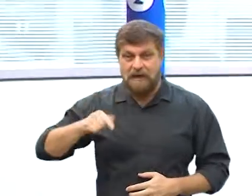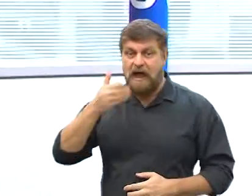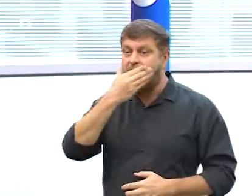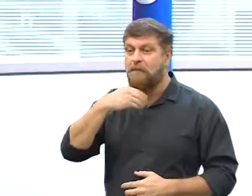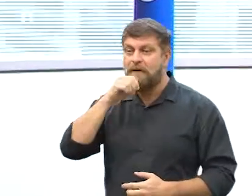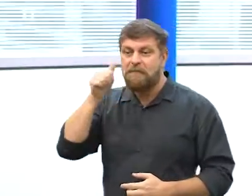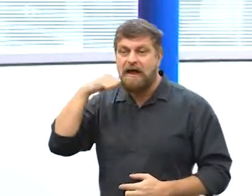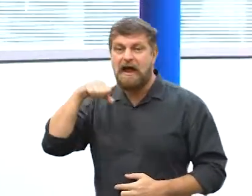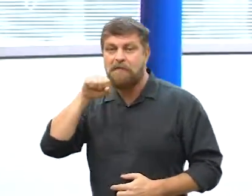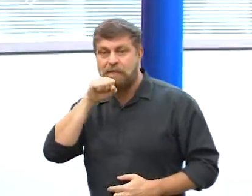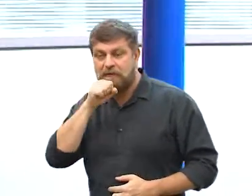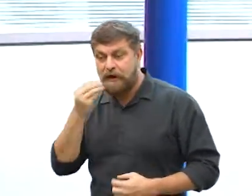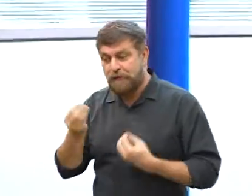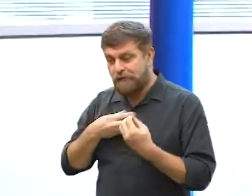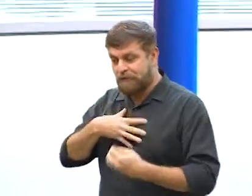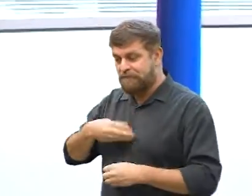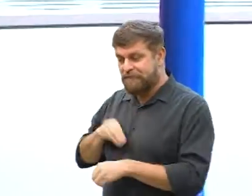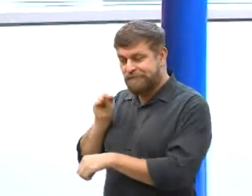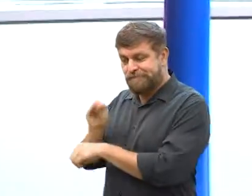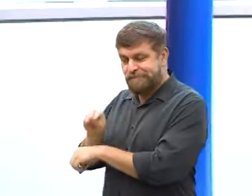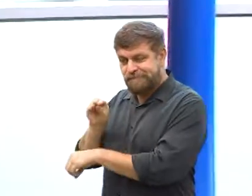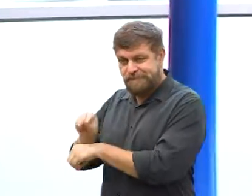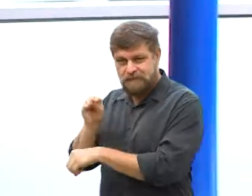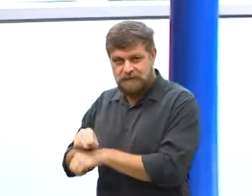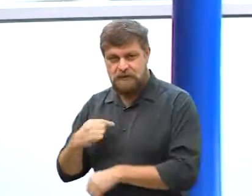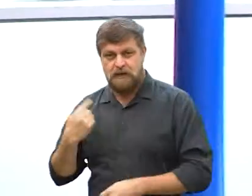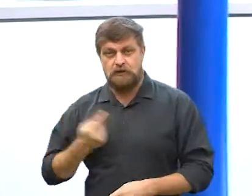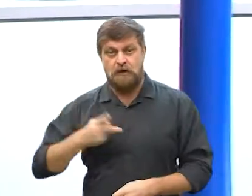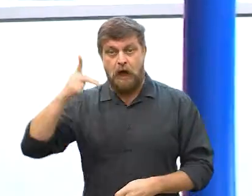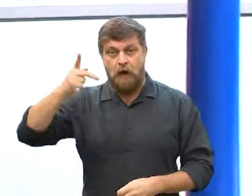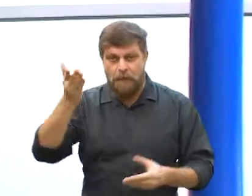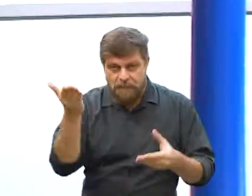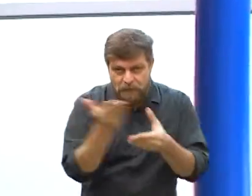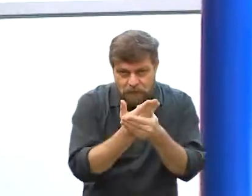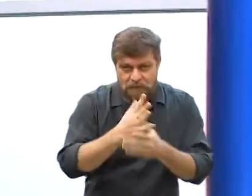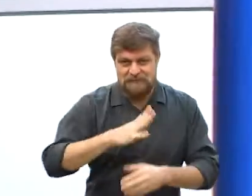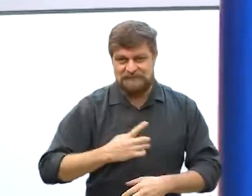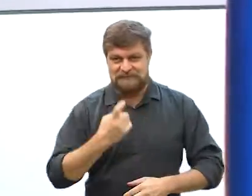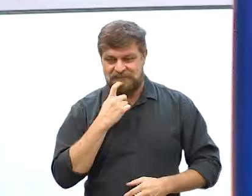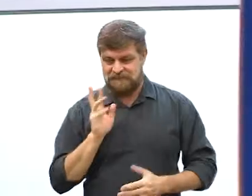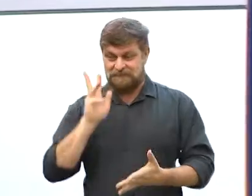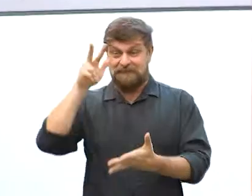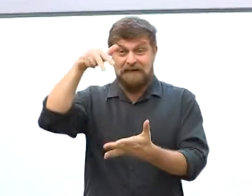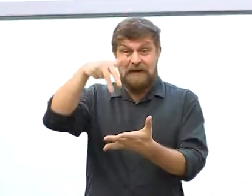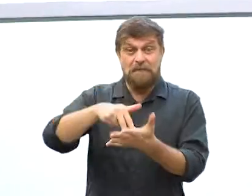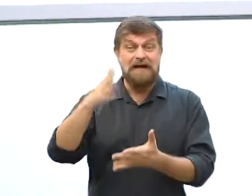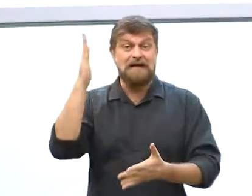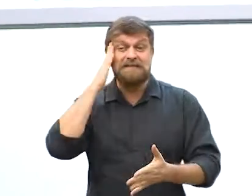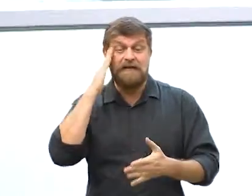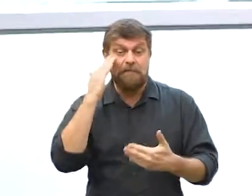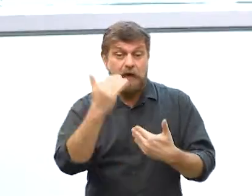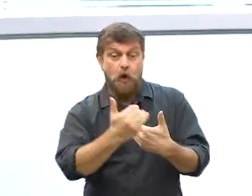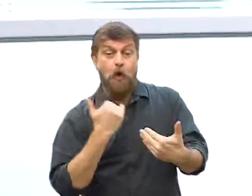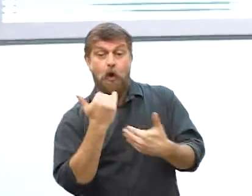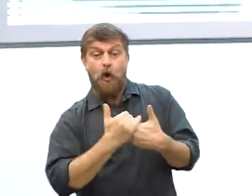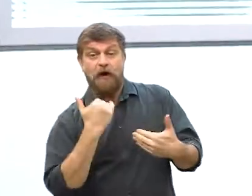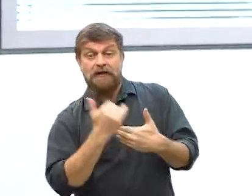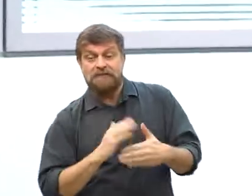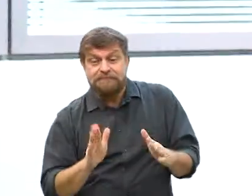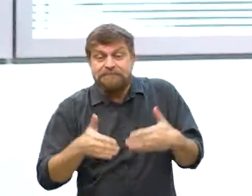os pais. Agora, a gente veio até aqui o PROCON em Campinas para saber justamente qual é a orientação neste